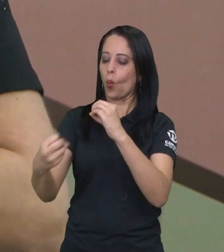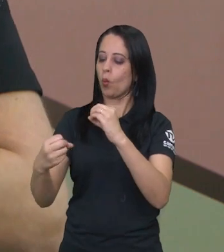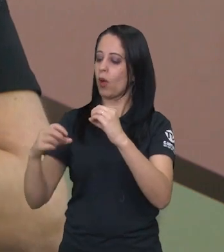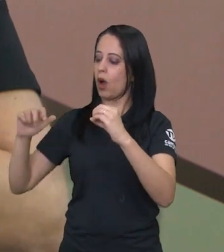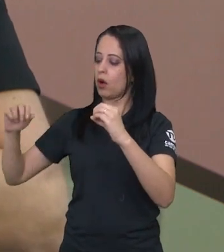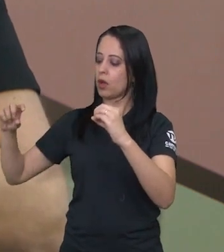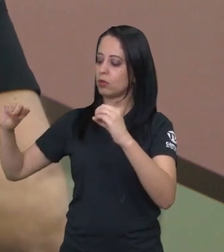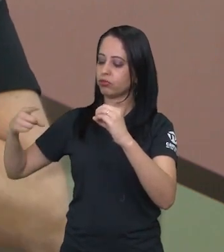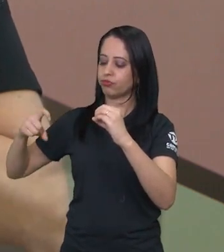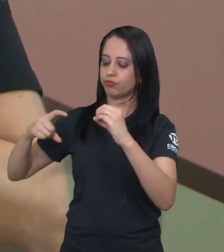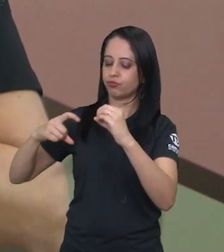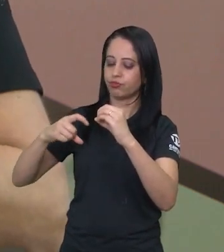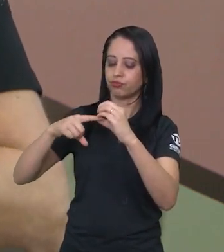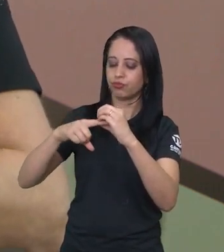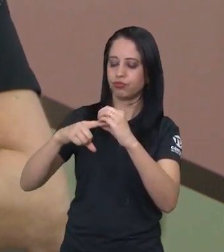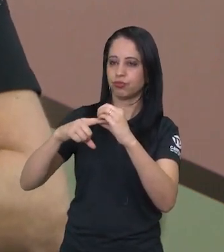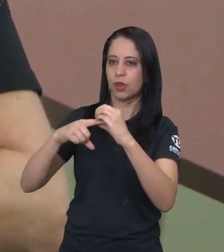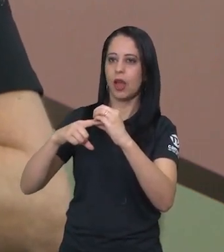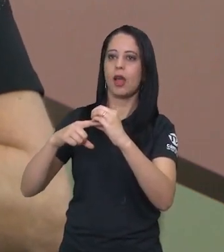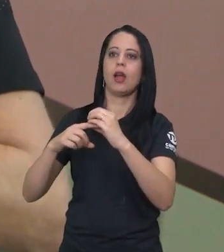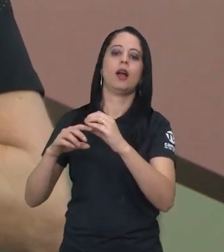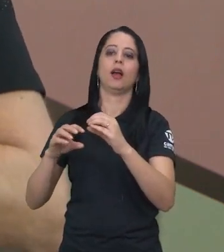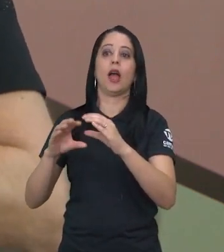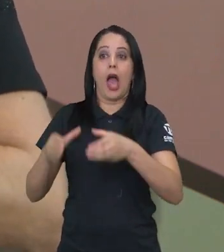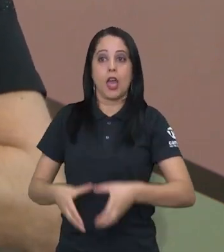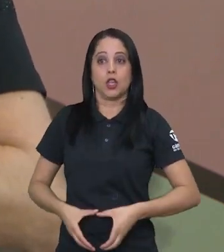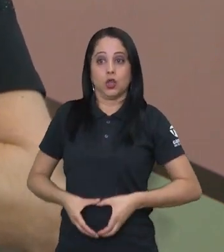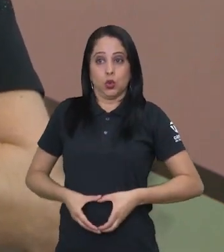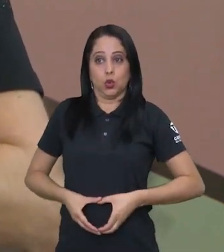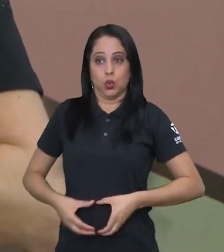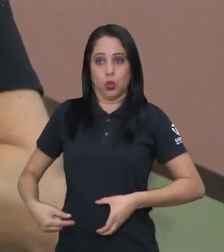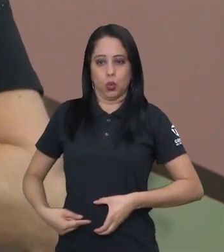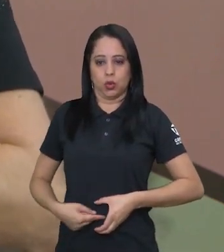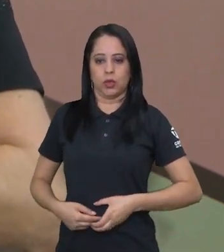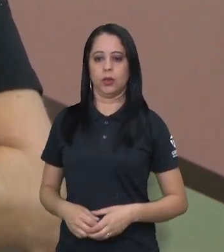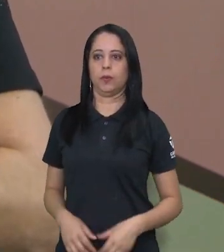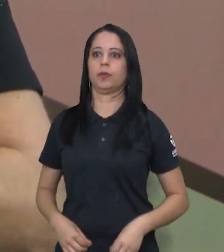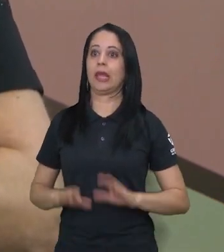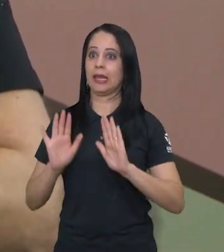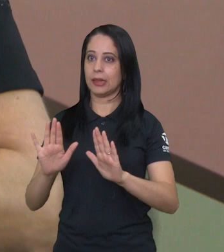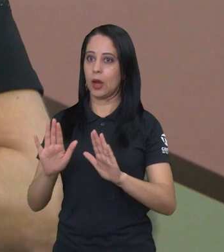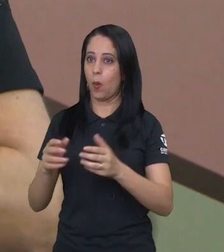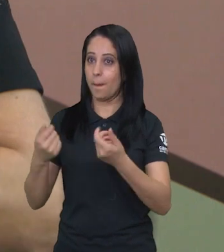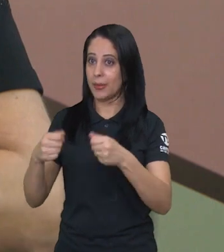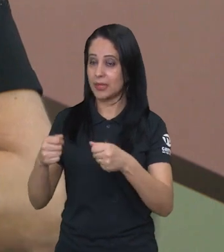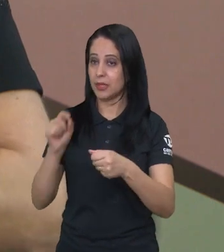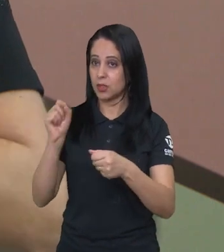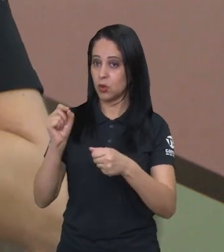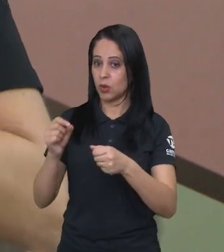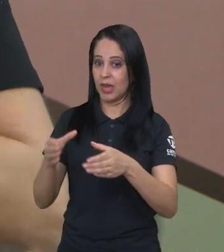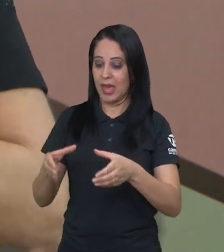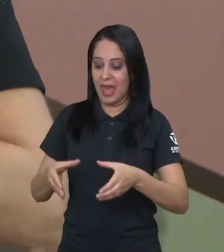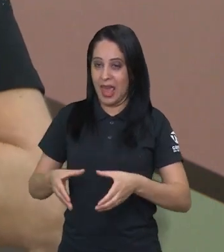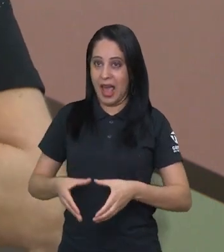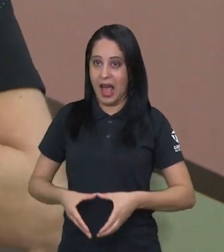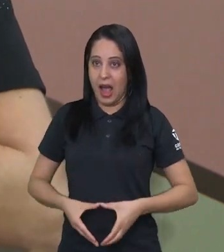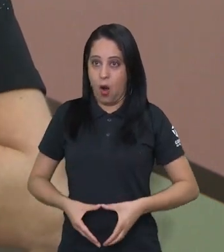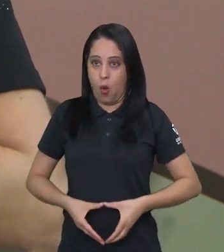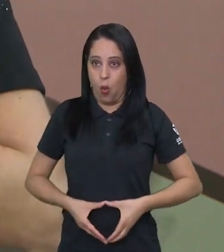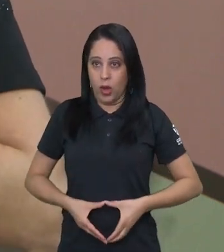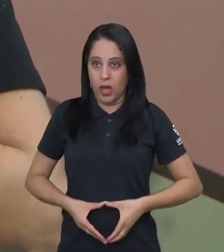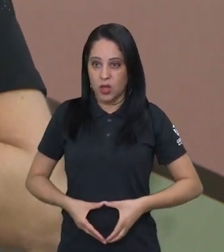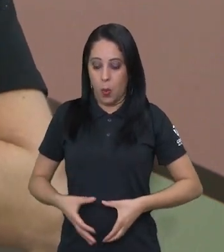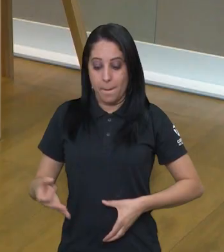essa transferência a fresco, a gente tem que ter 2 coisas. Tem que ter a casinha do útero, que eu falo, que é o endométrio, ela tem que estar